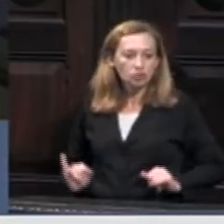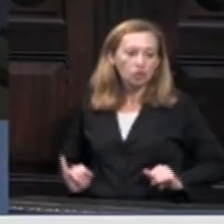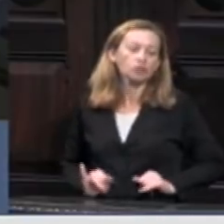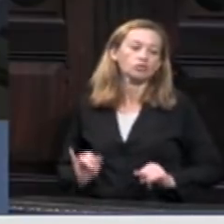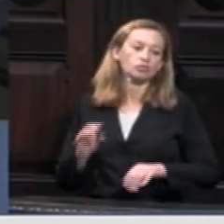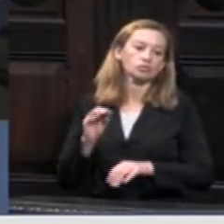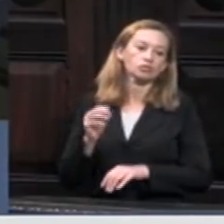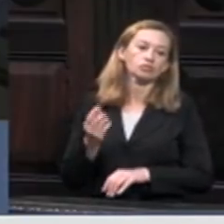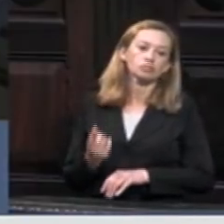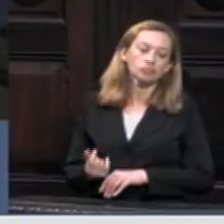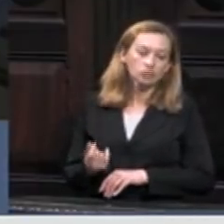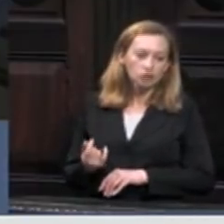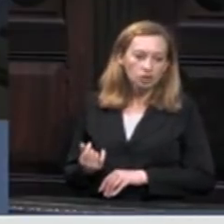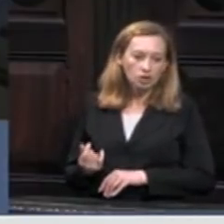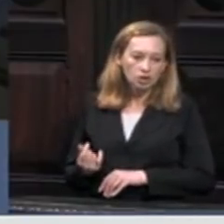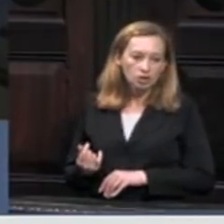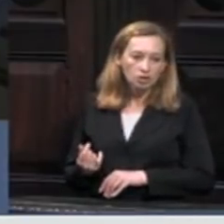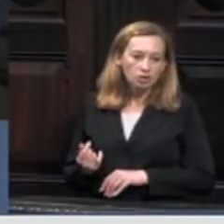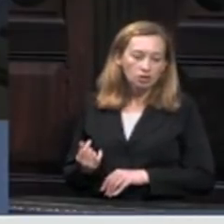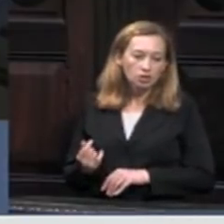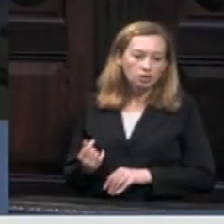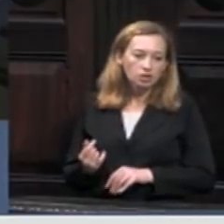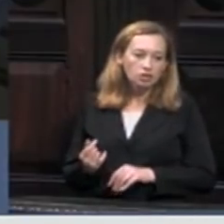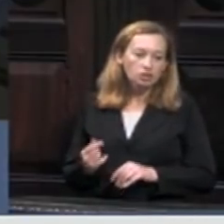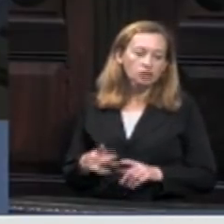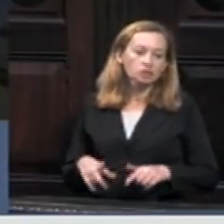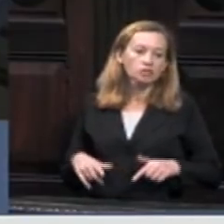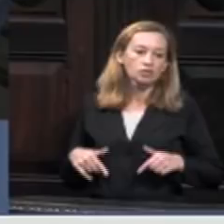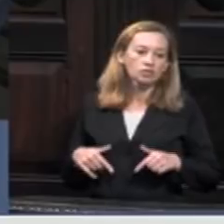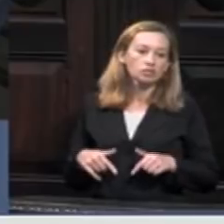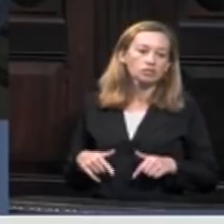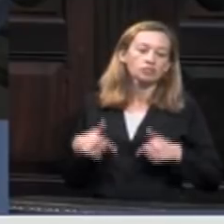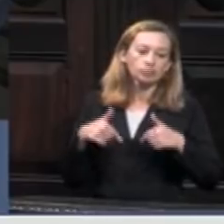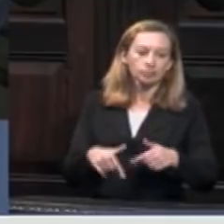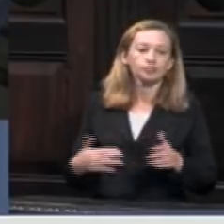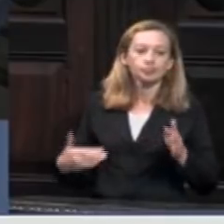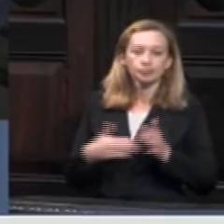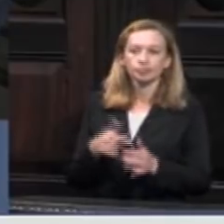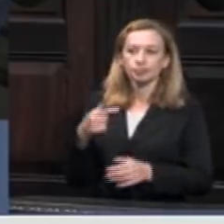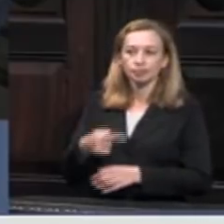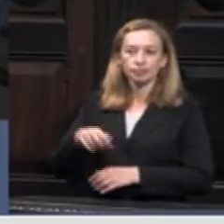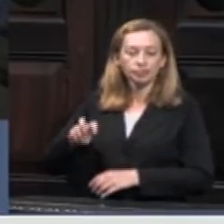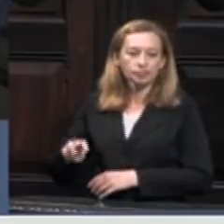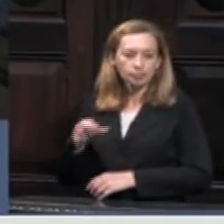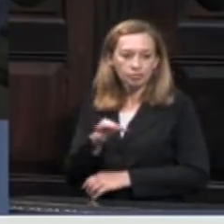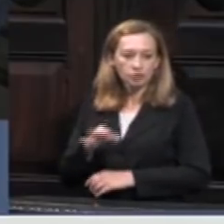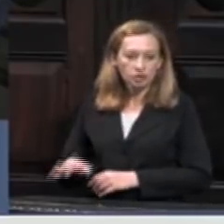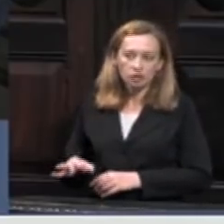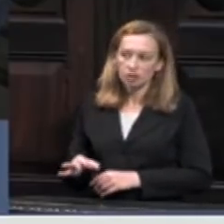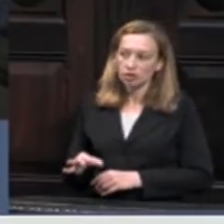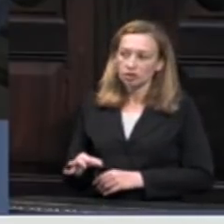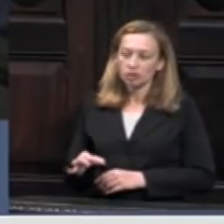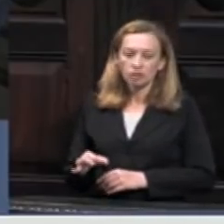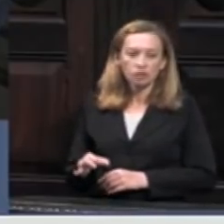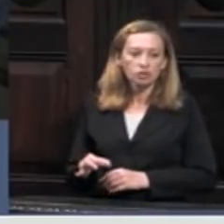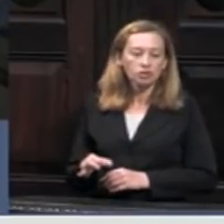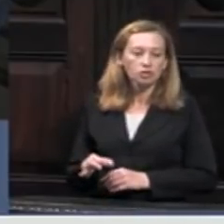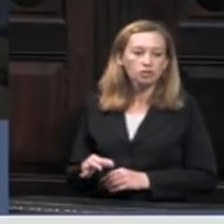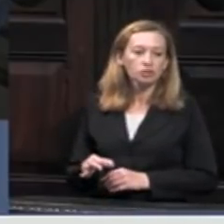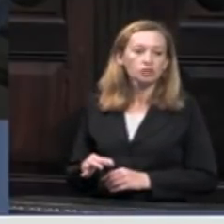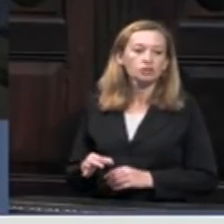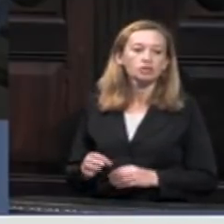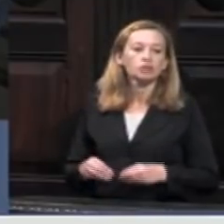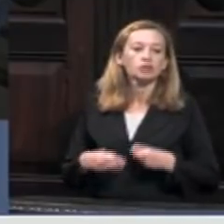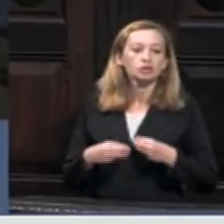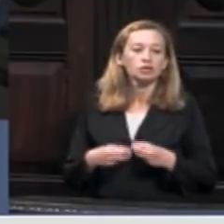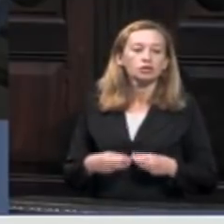de pessoal de aplicarem até 75%, garantindo assim uma agenda de concursos